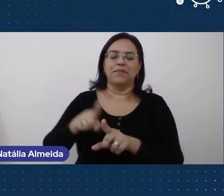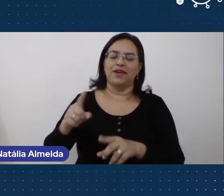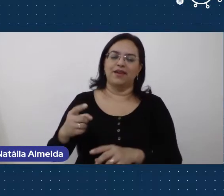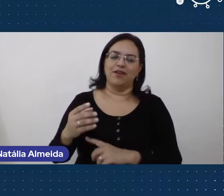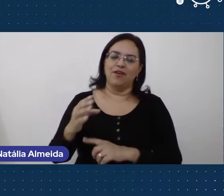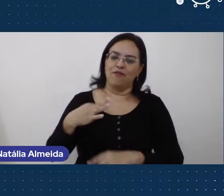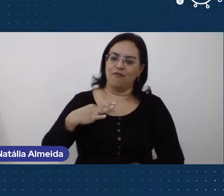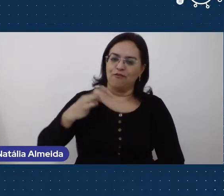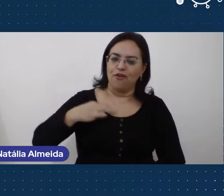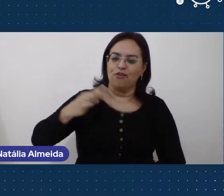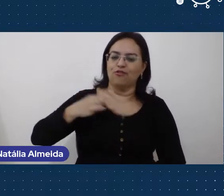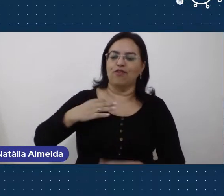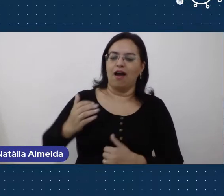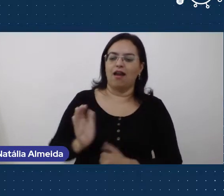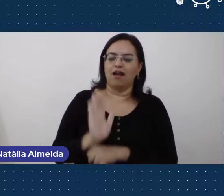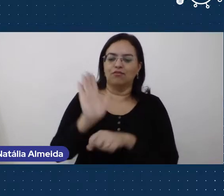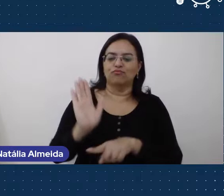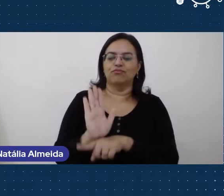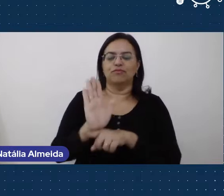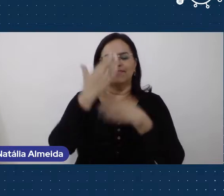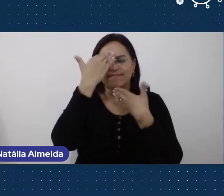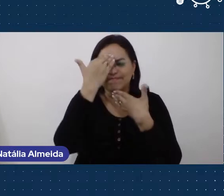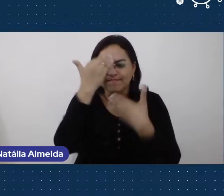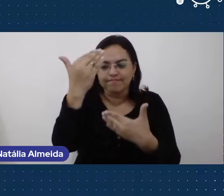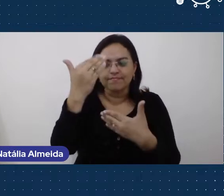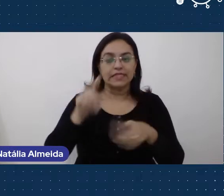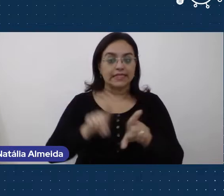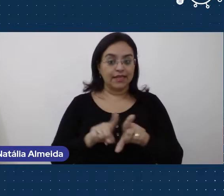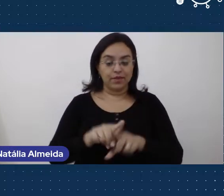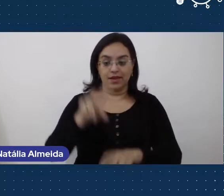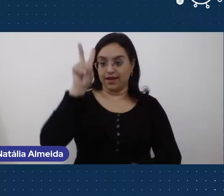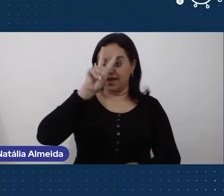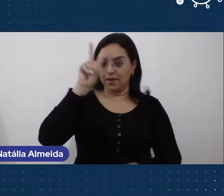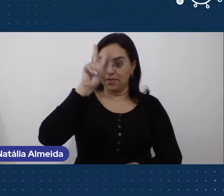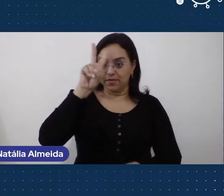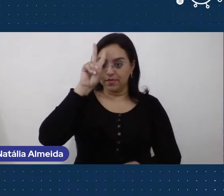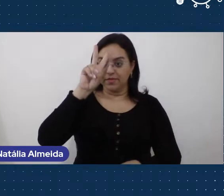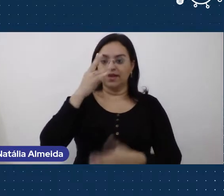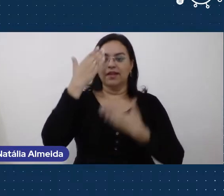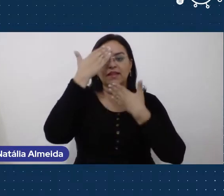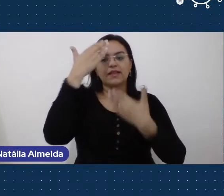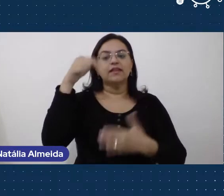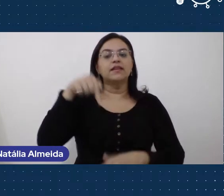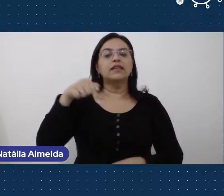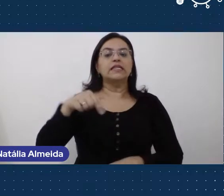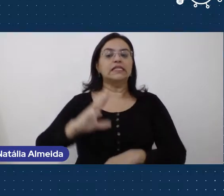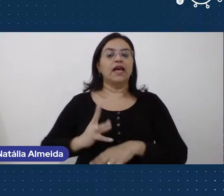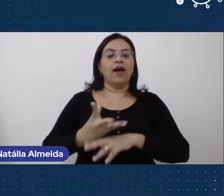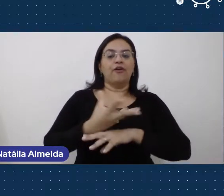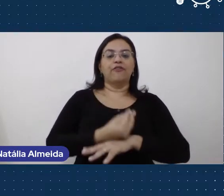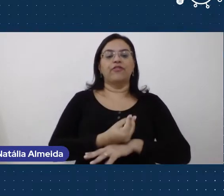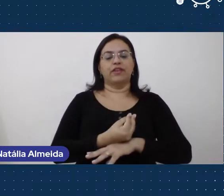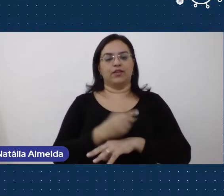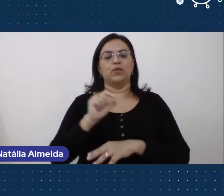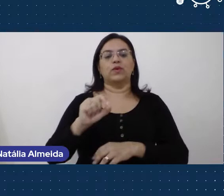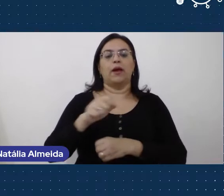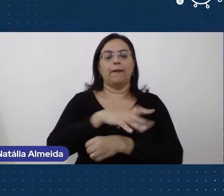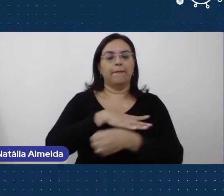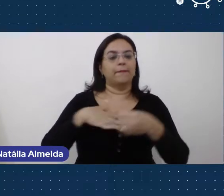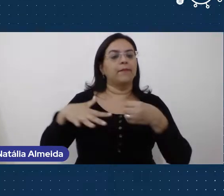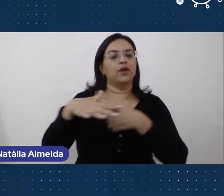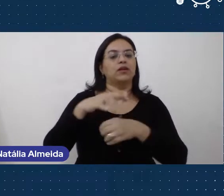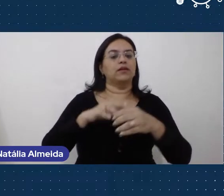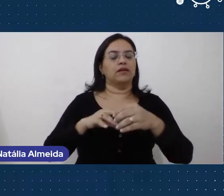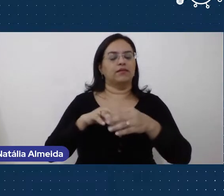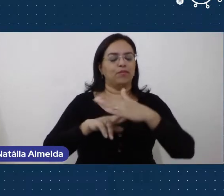Então, muitíssimo obrigada. E lembrando também, e agradecendo, que a realização desse evento é pela Pró-Reitoria de Extensão